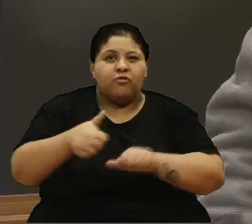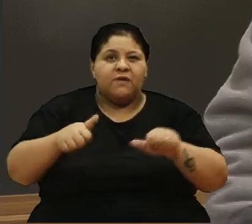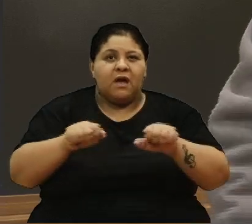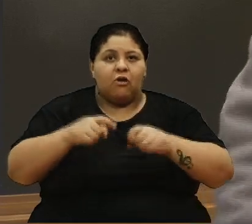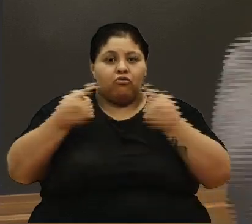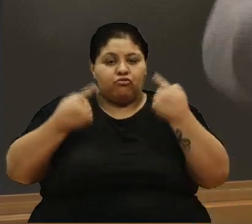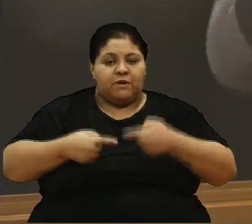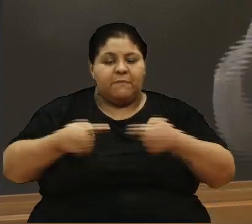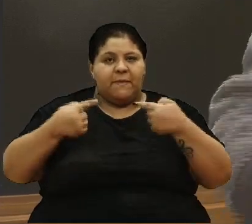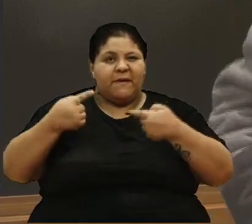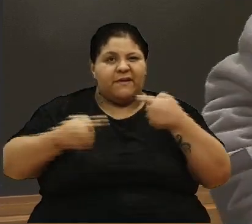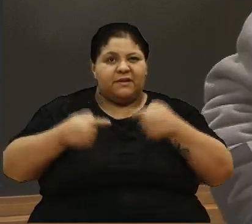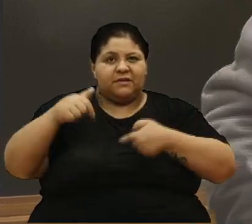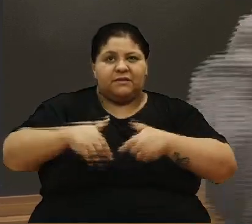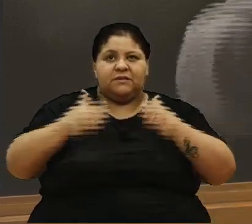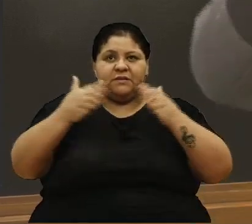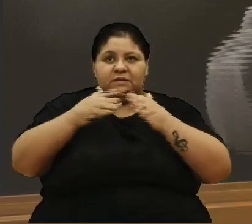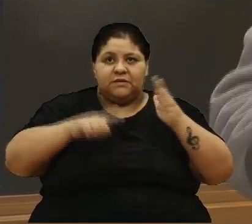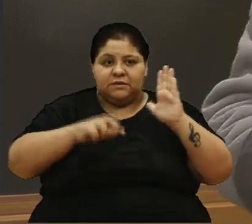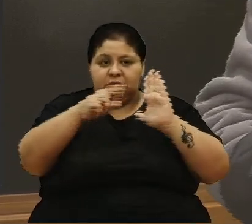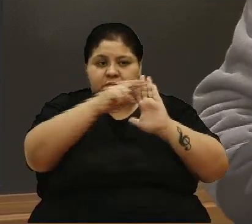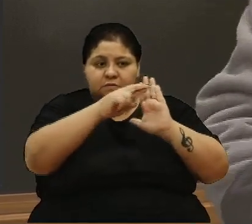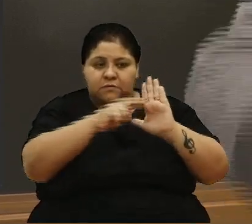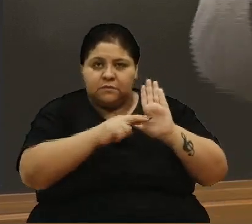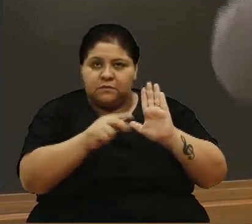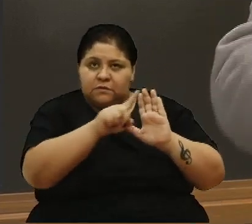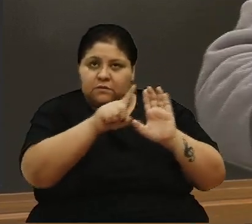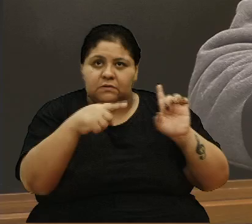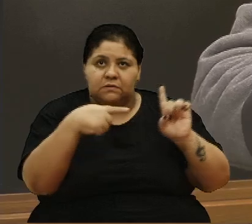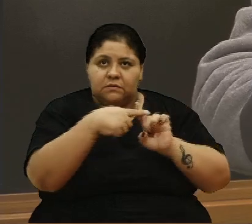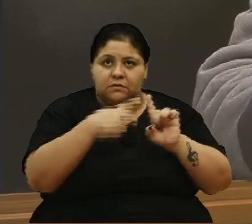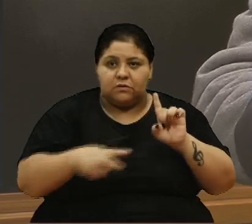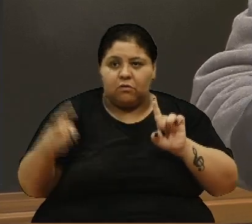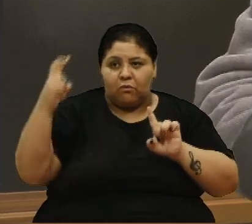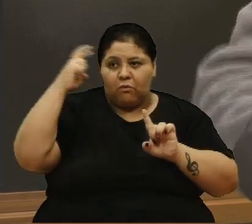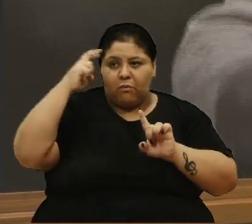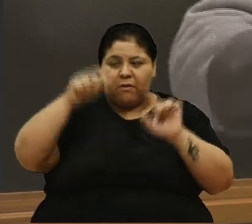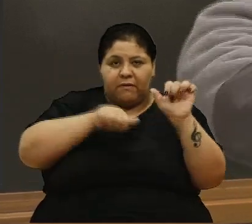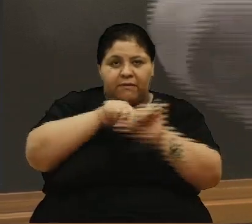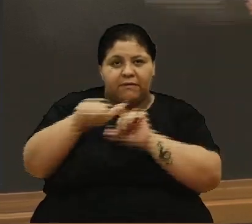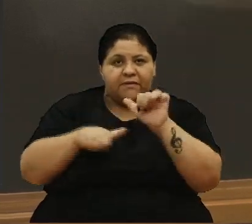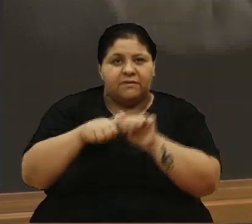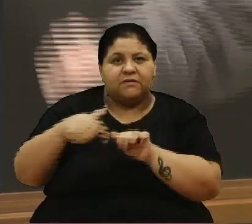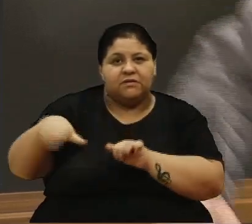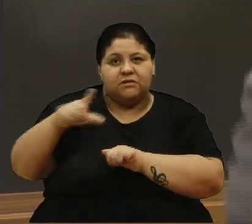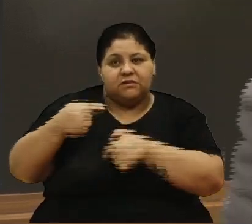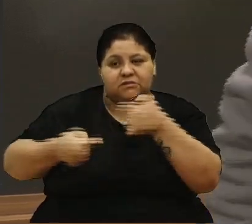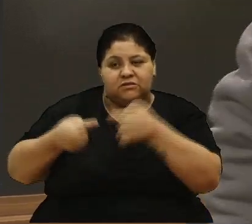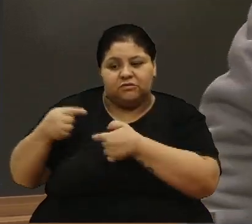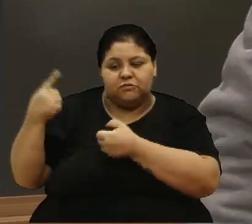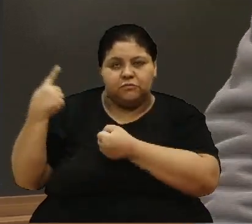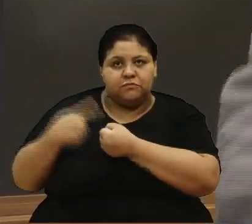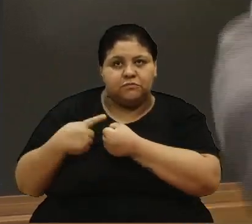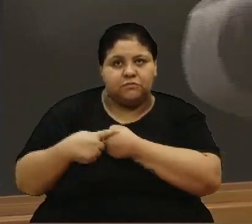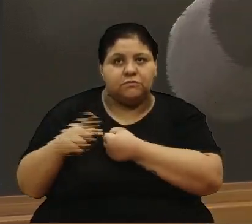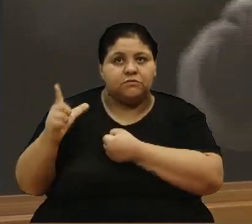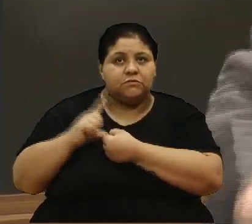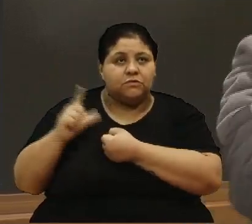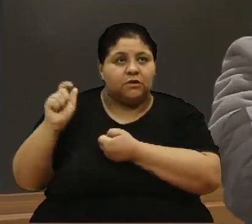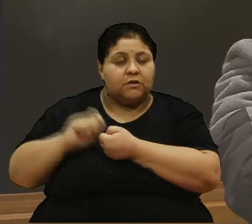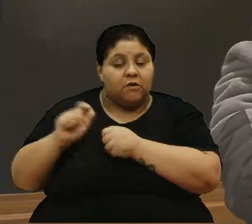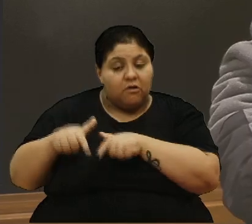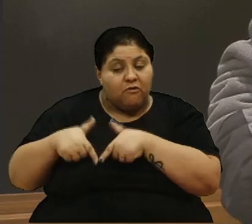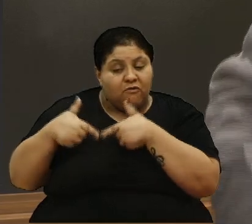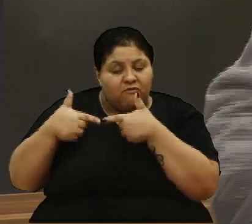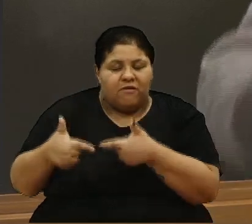casa. Nós temos uma convenção não positivada, uma cultura transformada para que nós debatemos a cidade. Tenho feito esforço